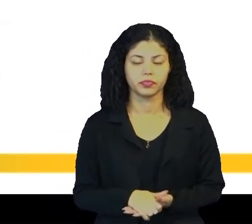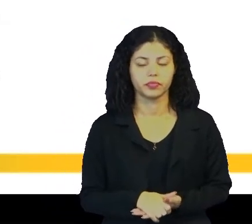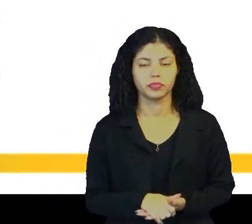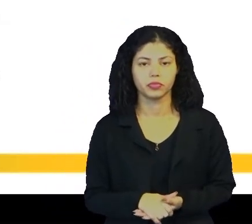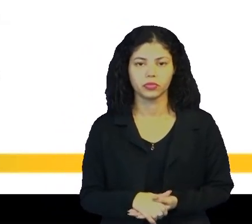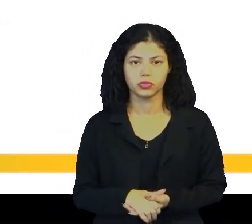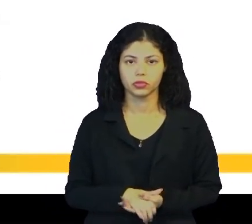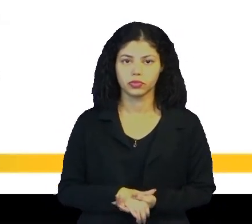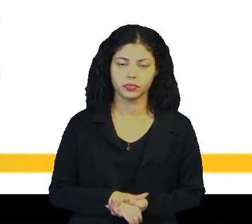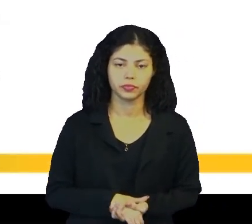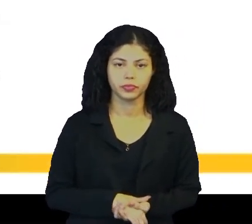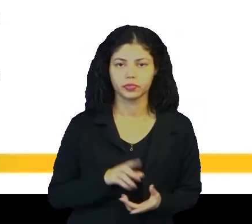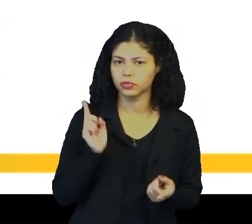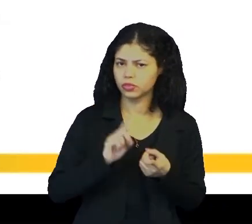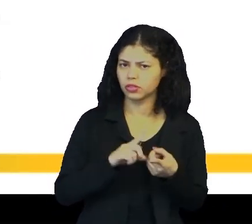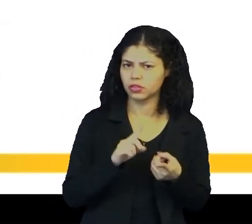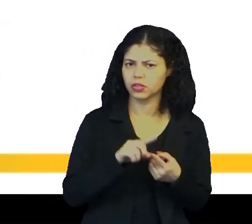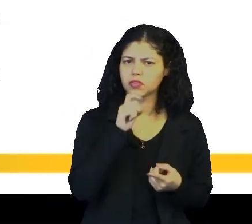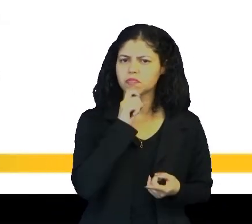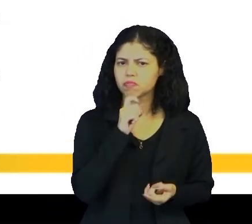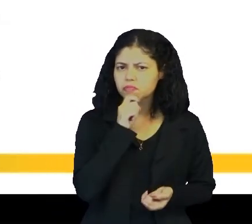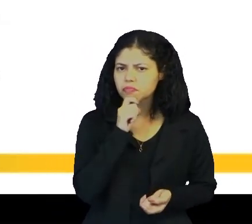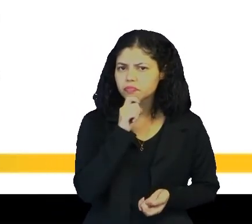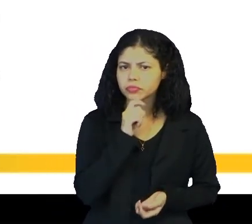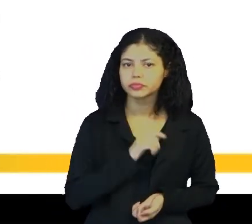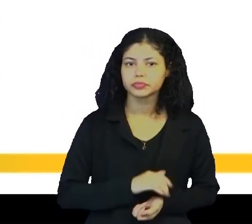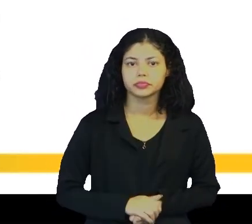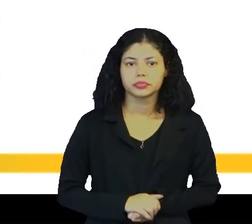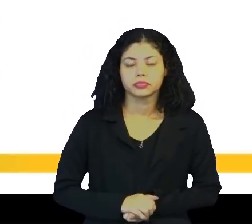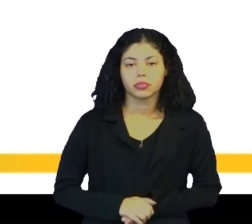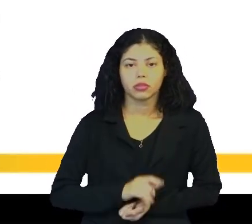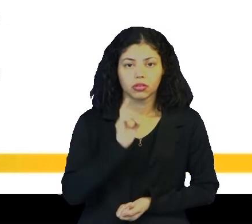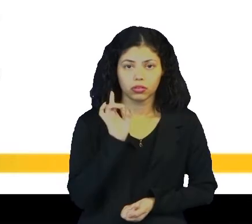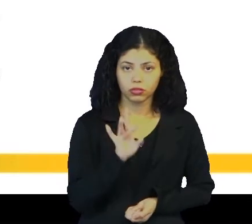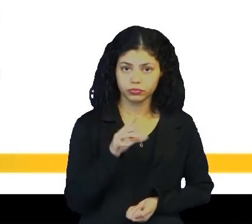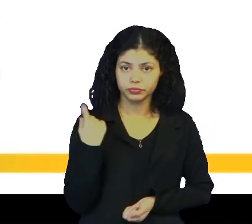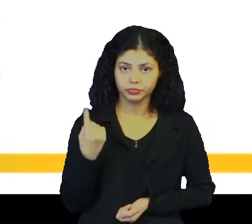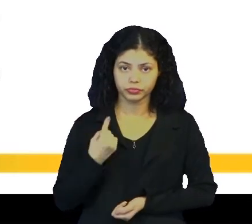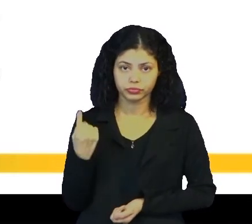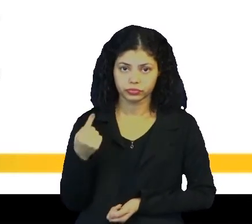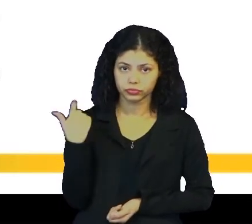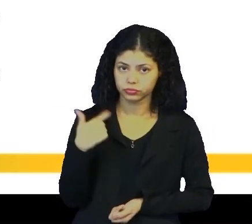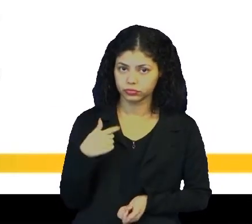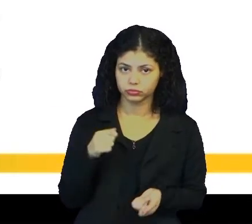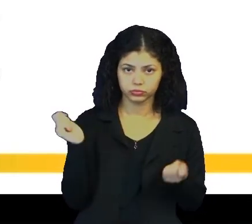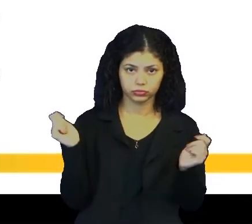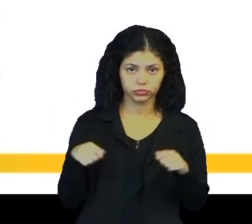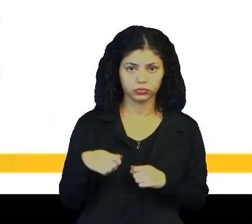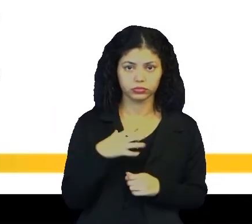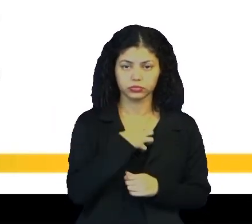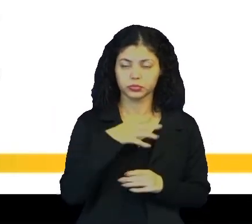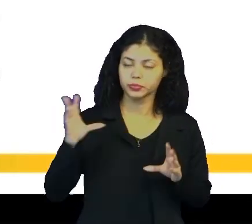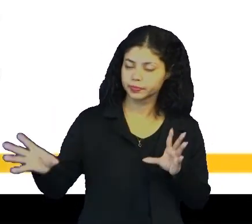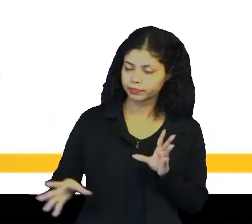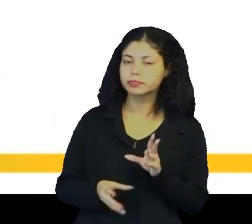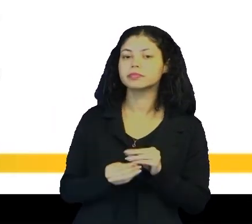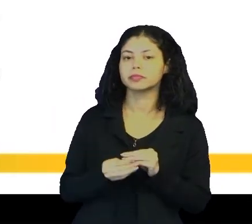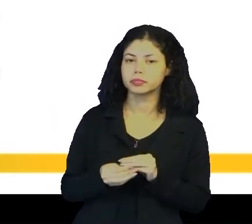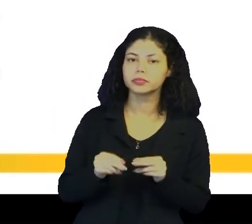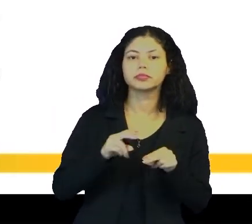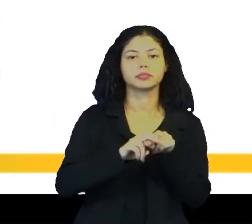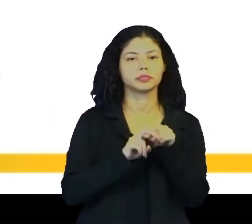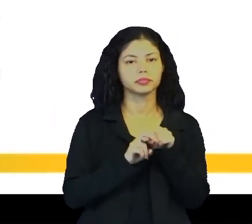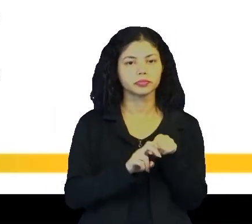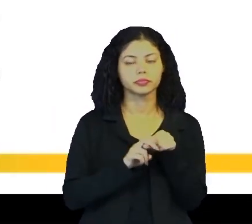because it was cold, porque estava frio. Note que sozinha ela não possui um sentido completo e,